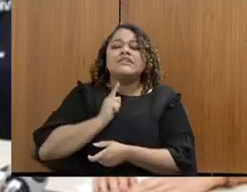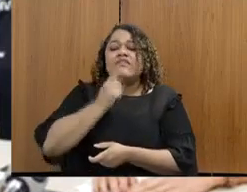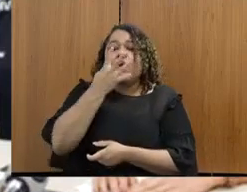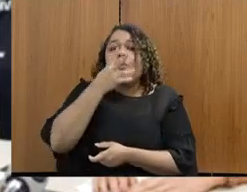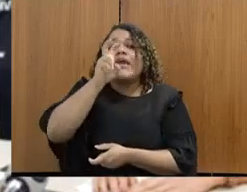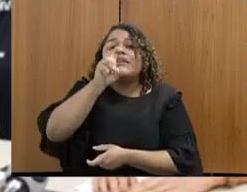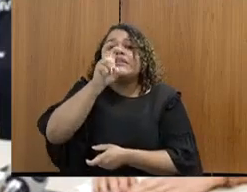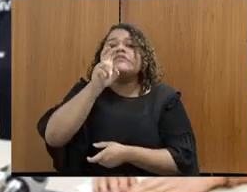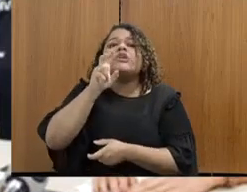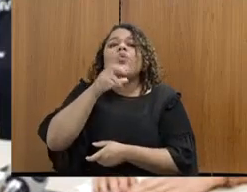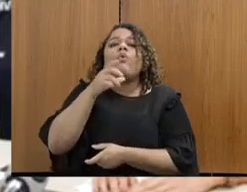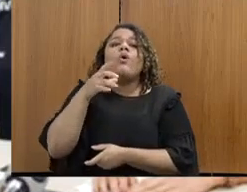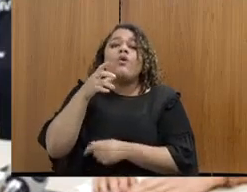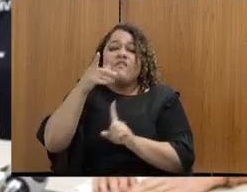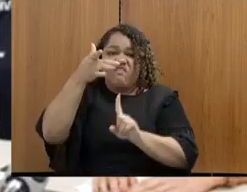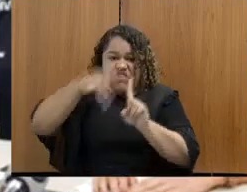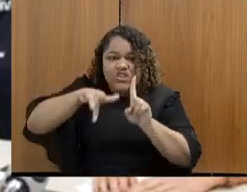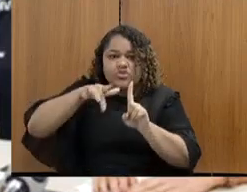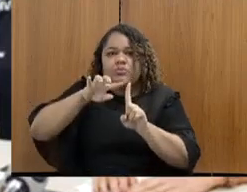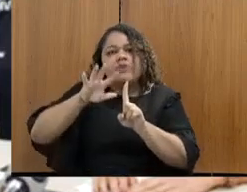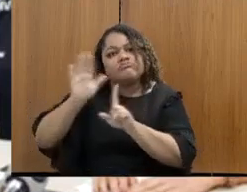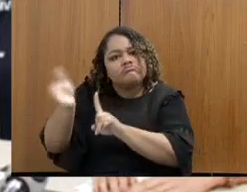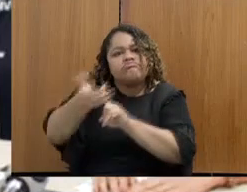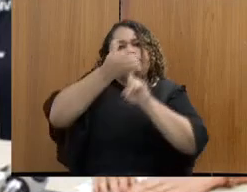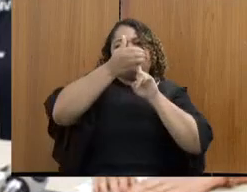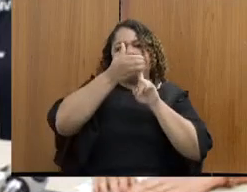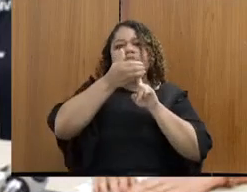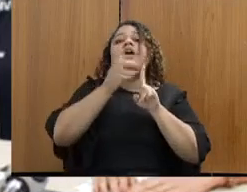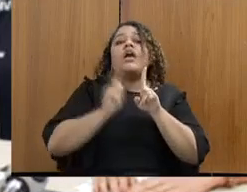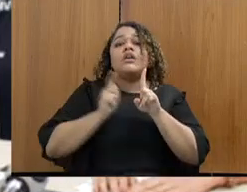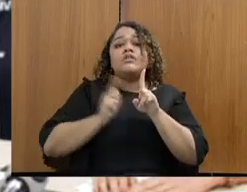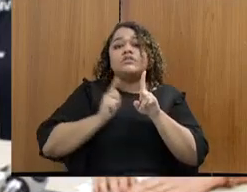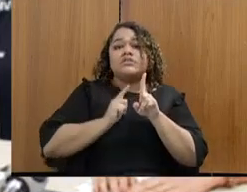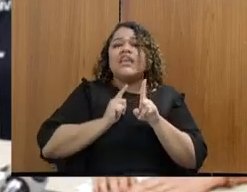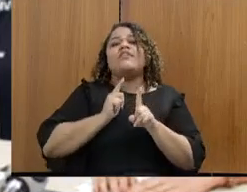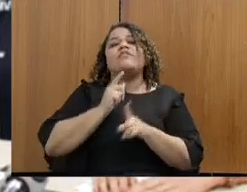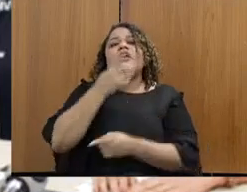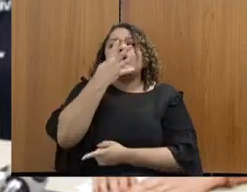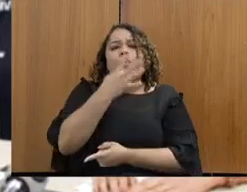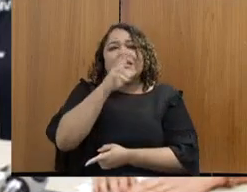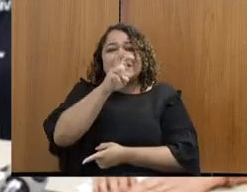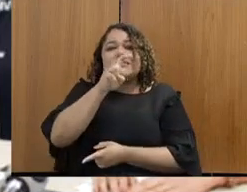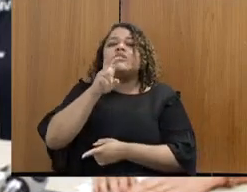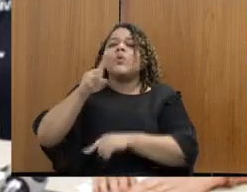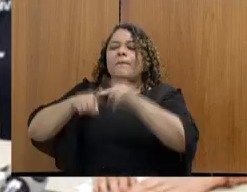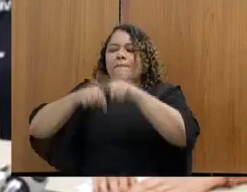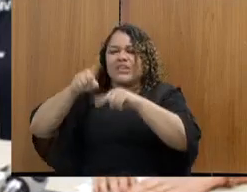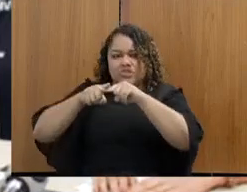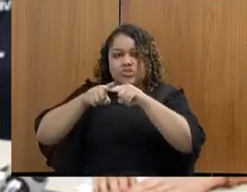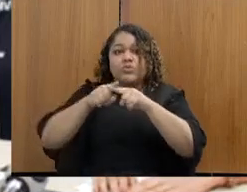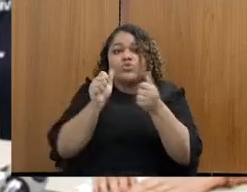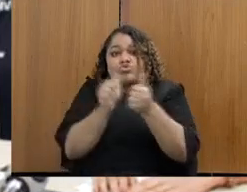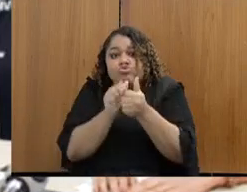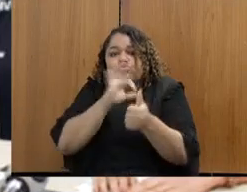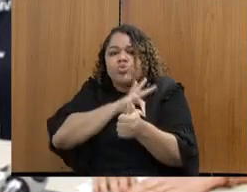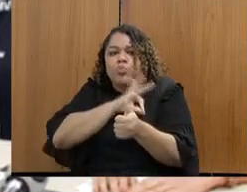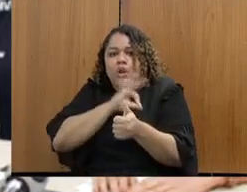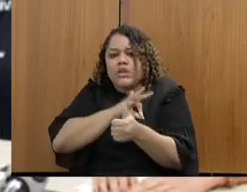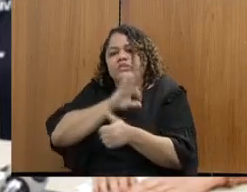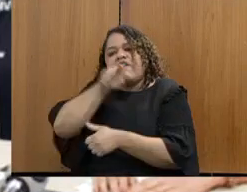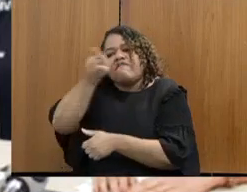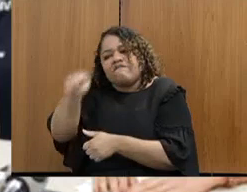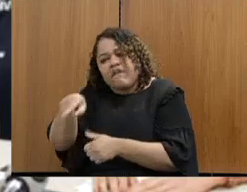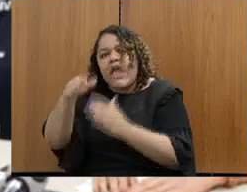131 ações de retirada de pertences dessas vítimas né Com acompanhamento policial foram realizados pela Polícia Civil